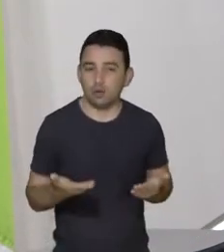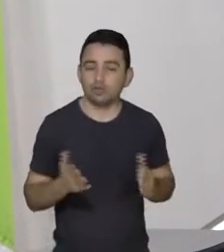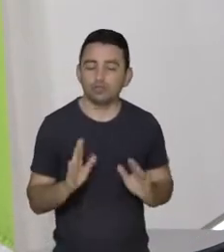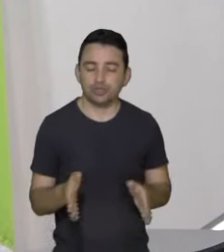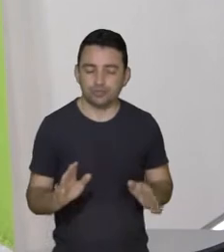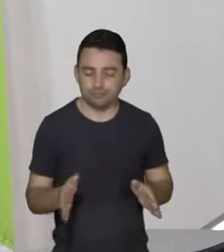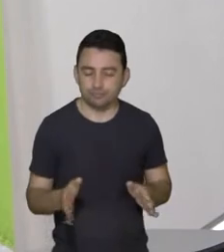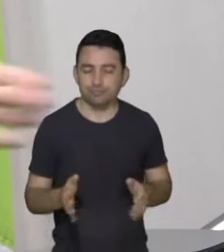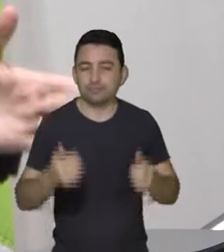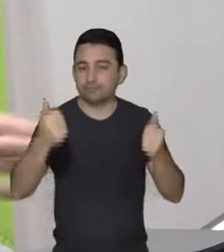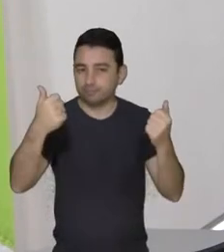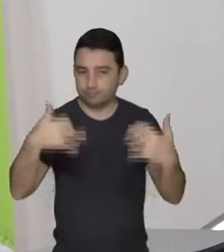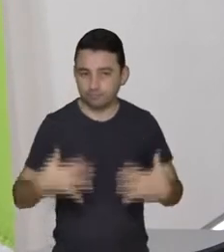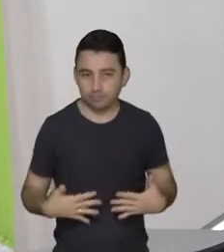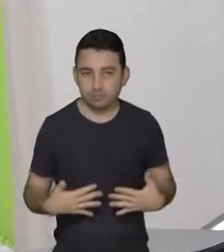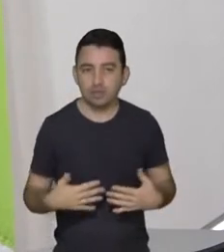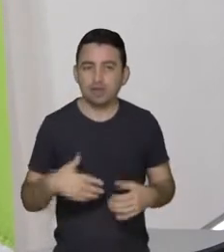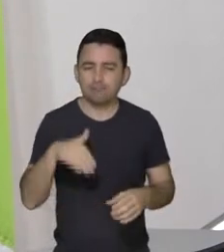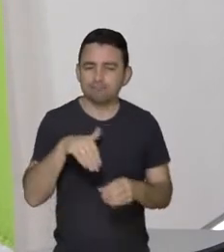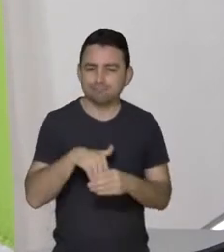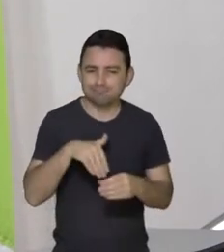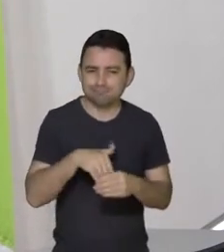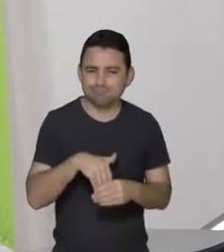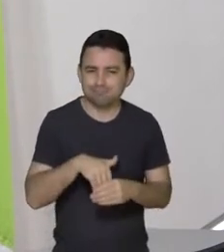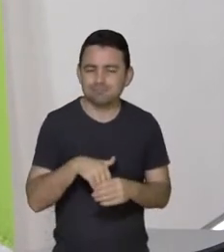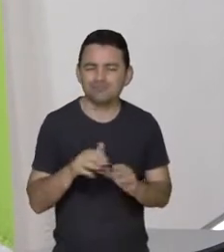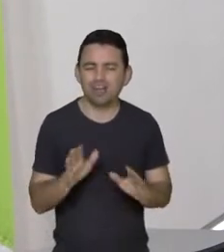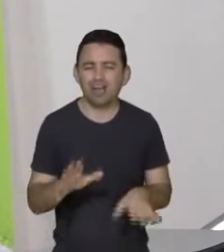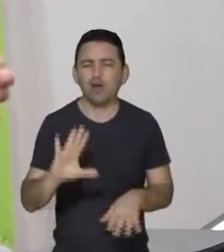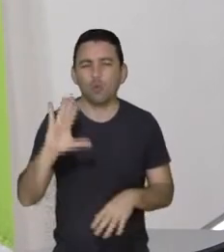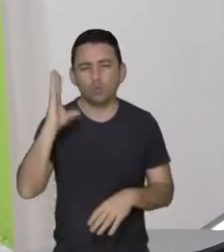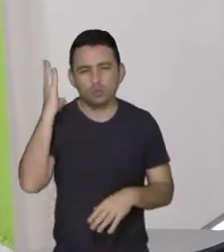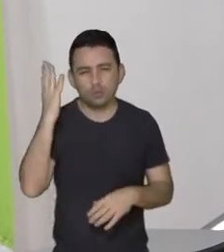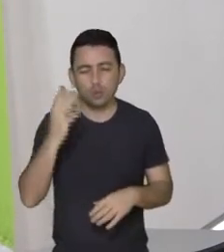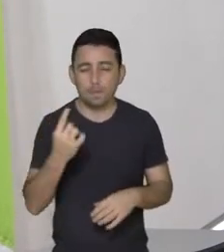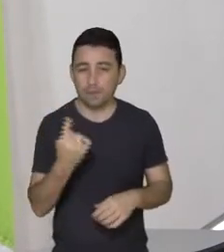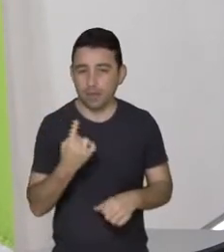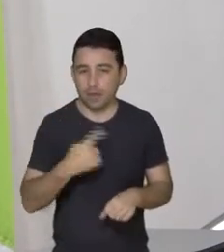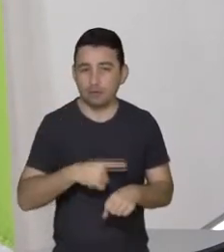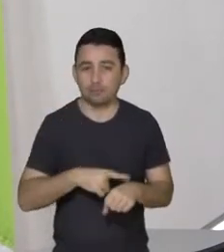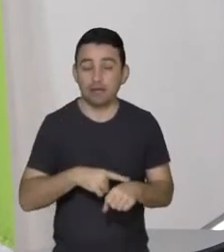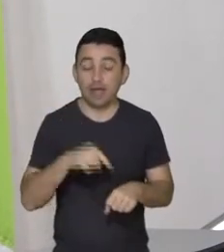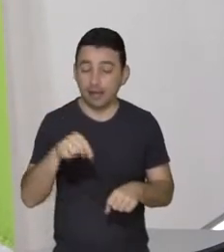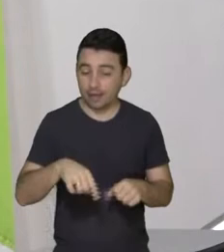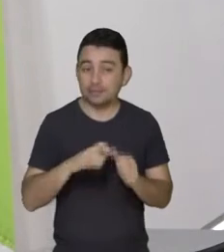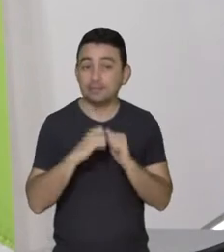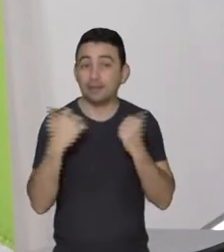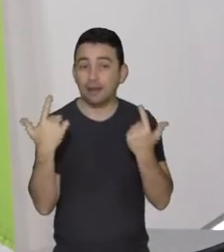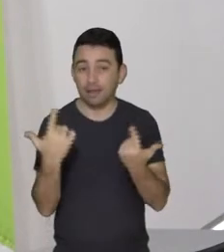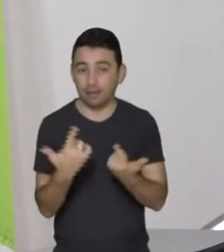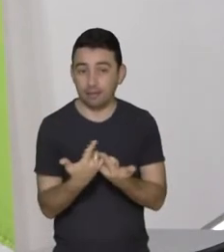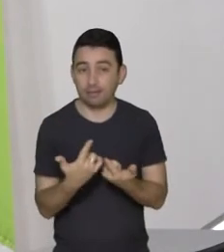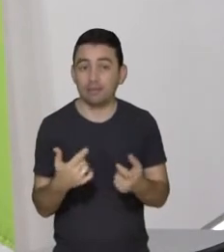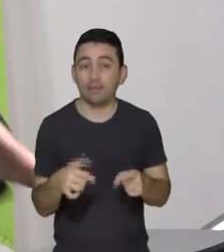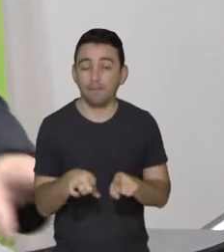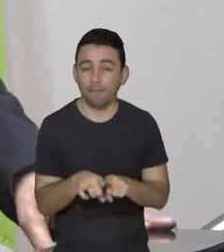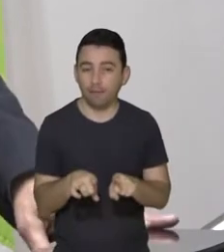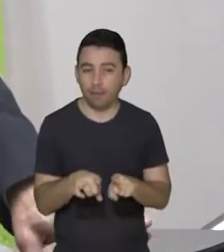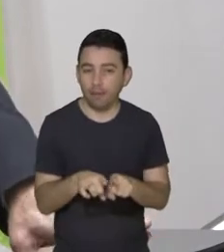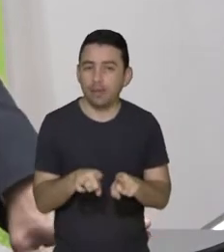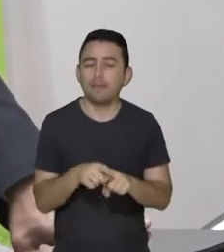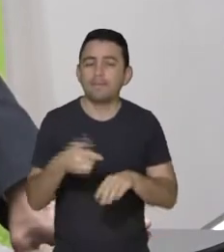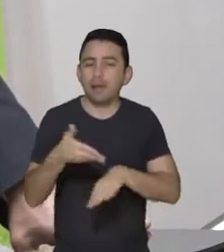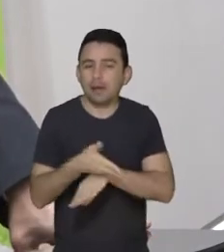dado as eleições de primeiro turno aconteceram Assembleia Legislativa Aqui também teve a sua